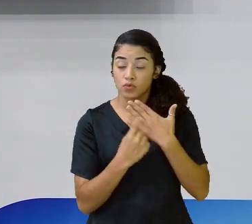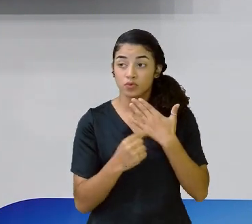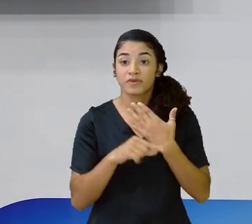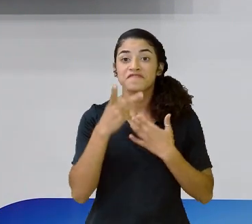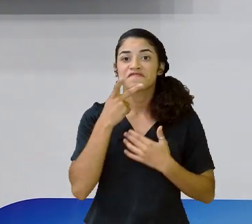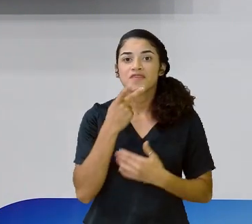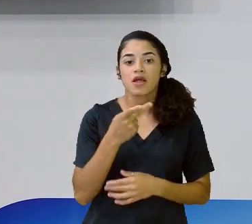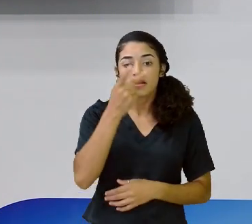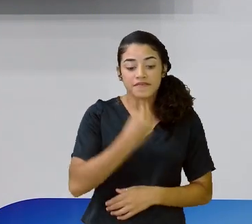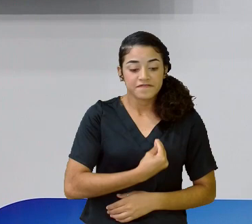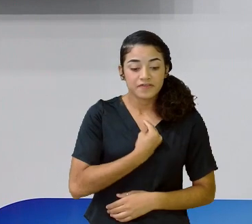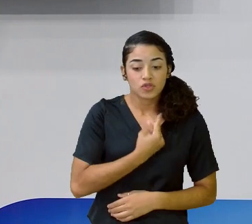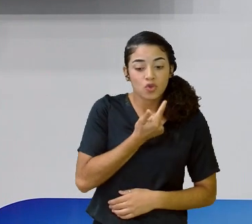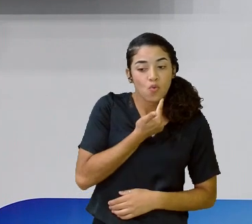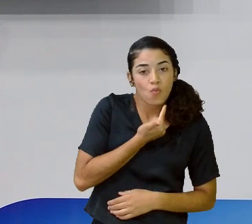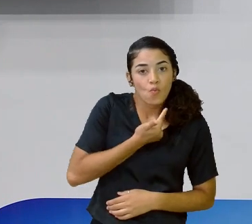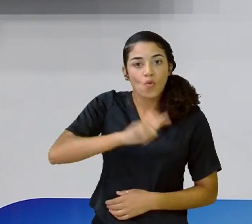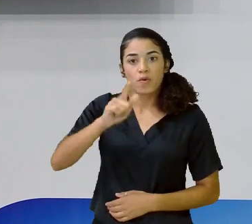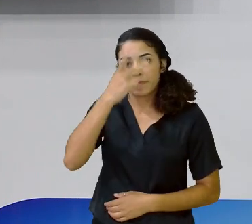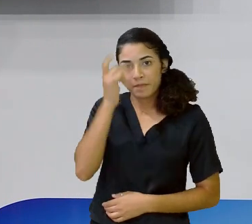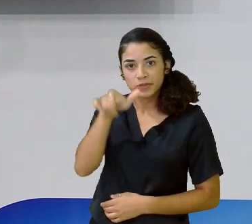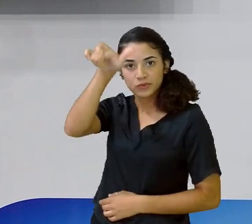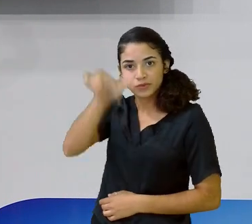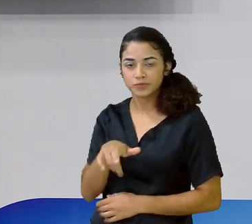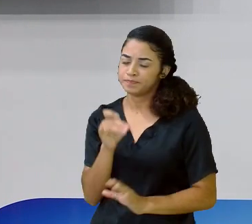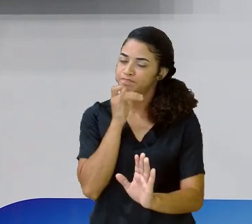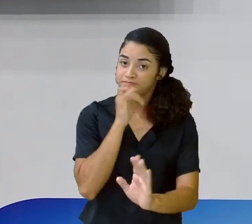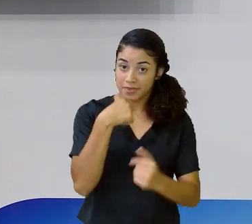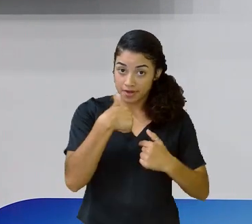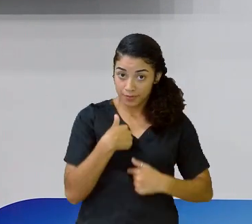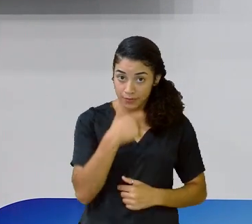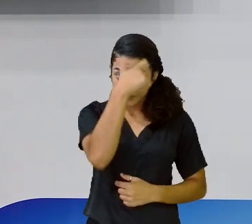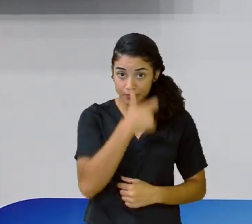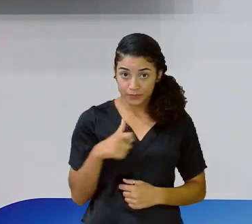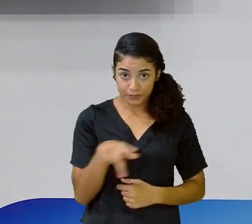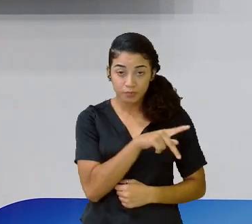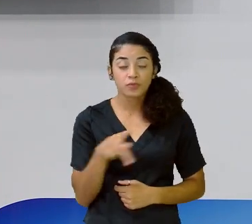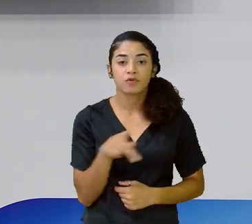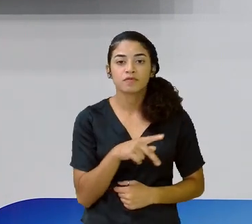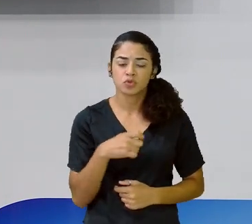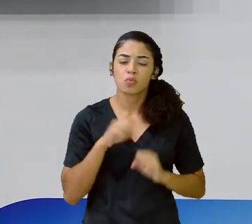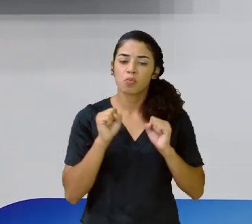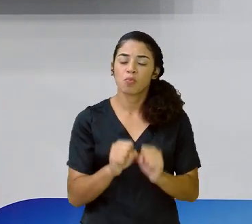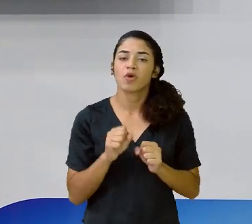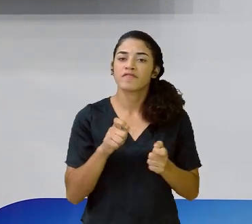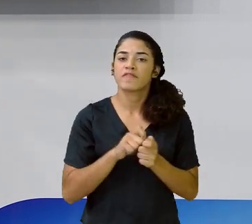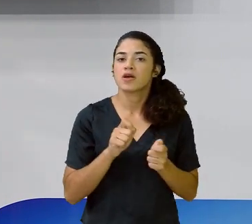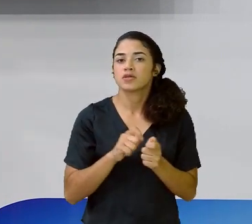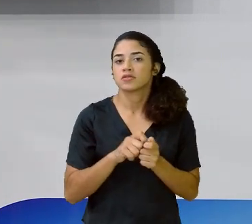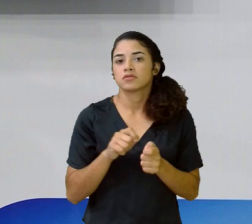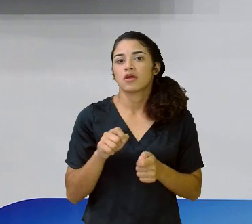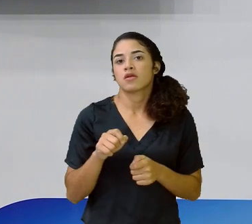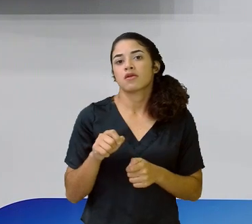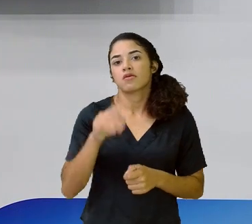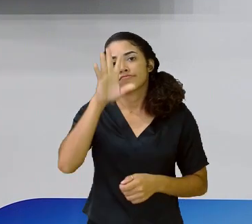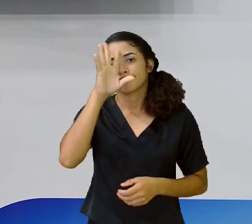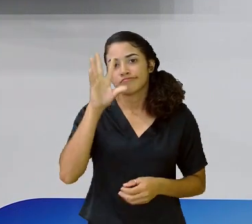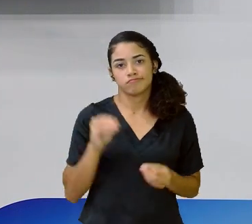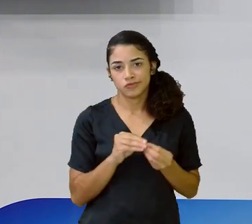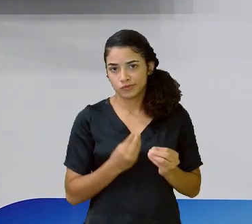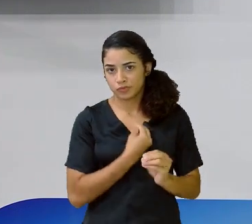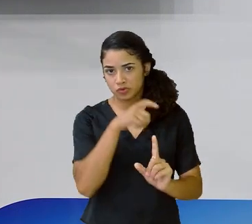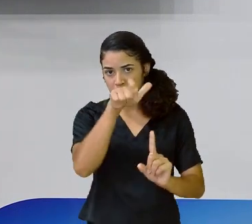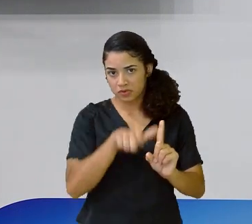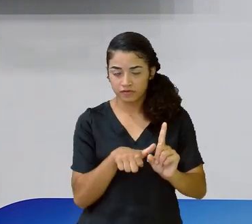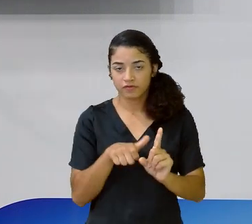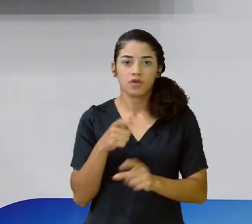outra pessoa. Então, eu, professora Sinara, por exemplo, posso fazer a biografia do professor Givanilson Soares. E eu vou